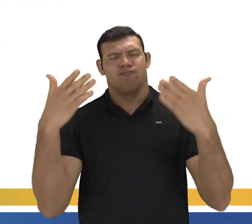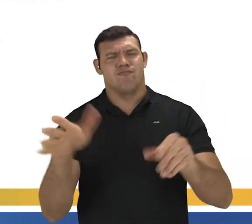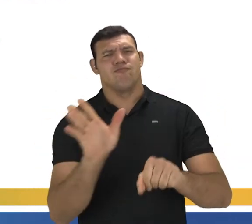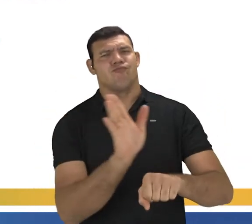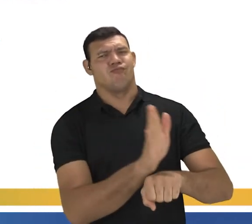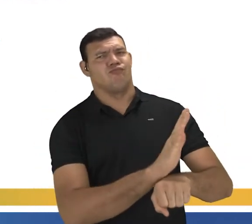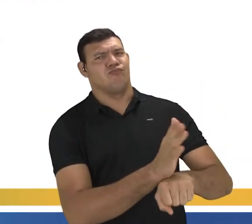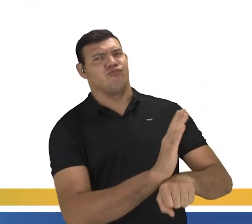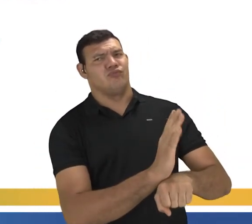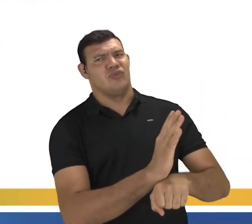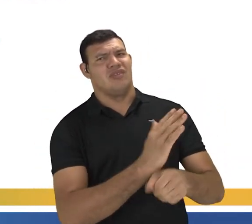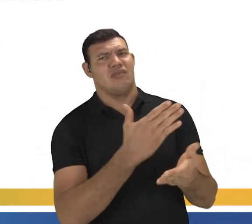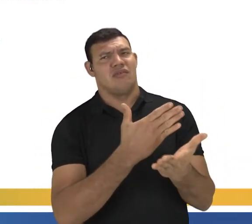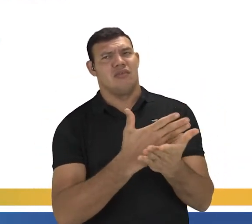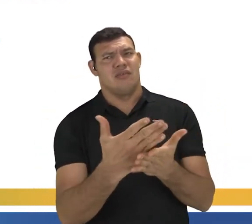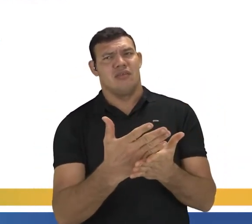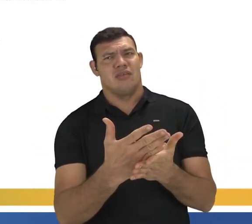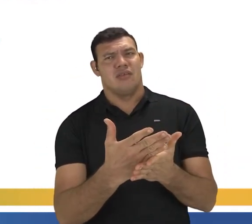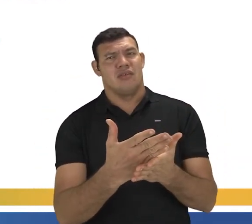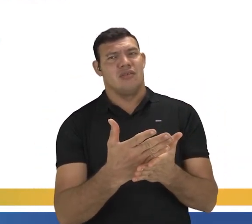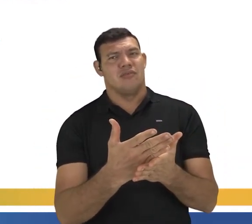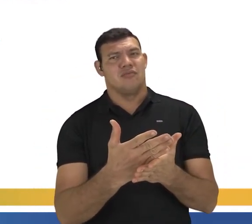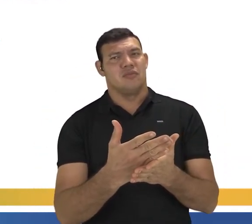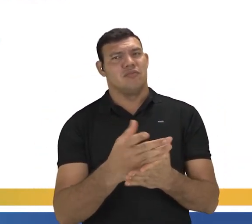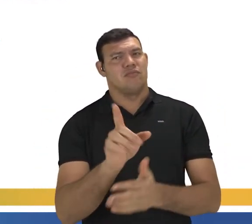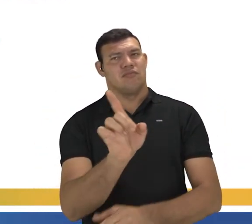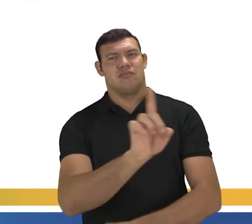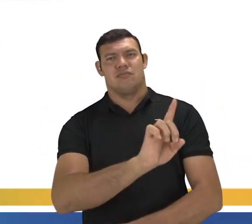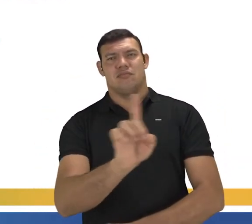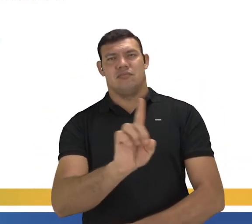havia começado o larbi